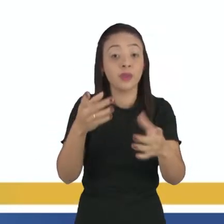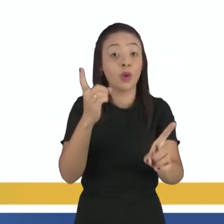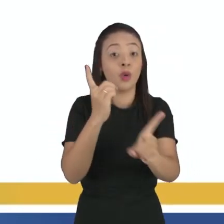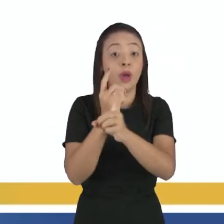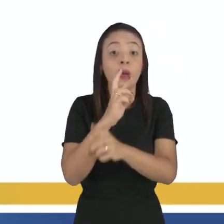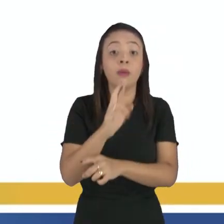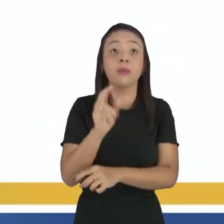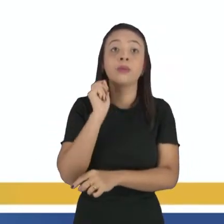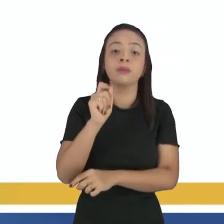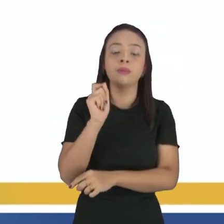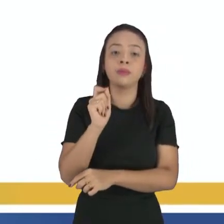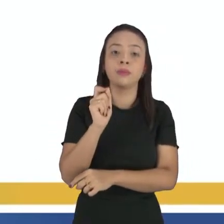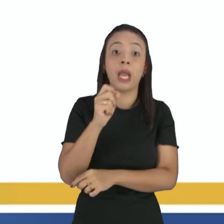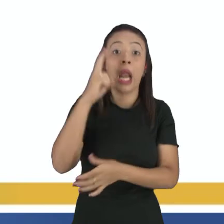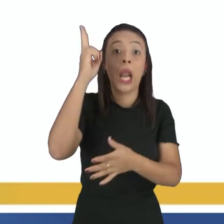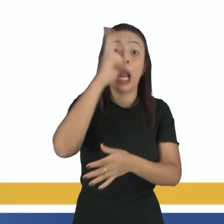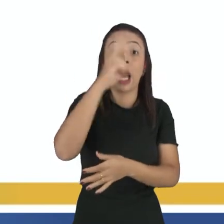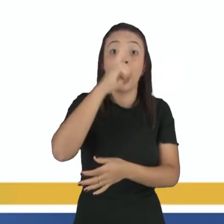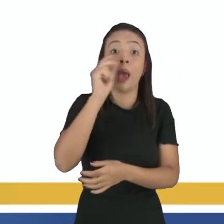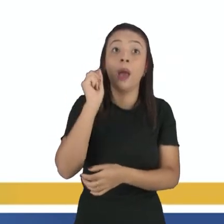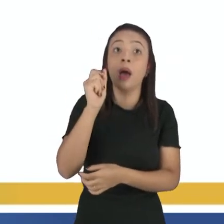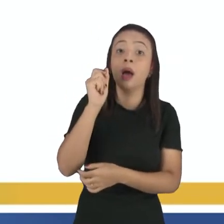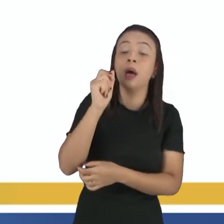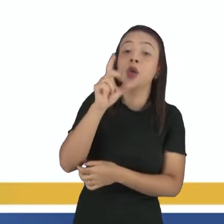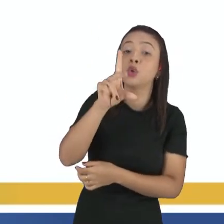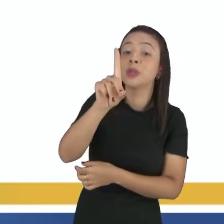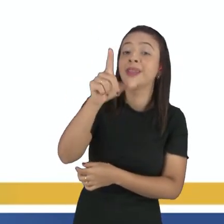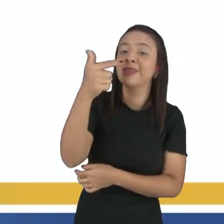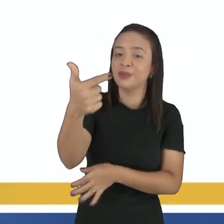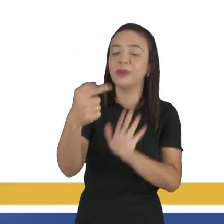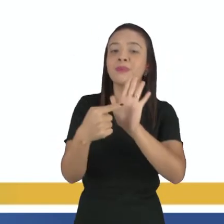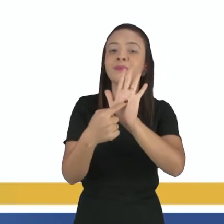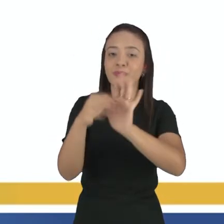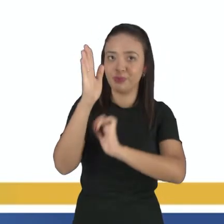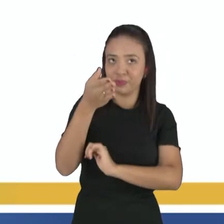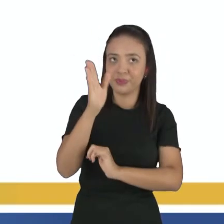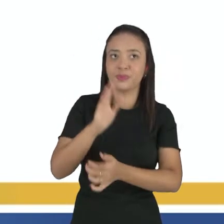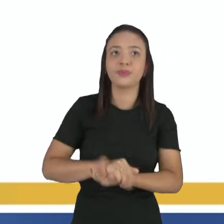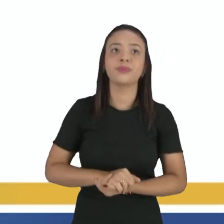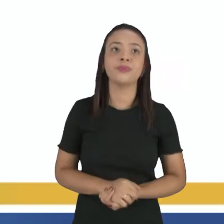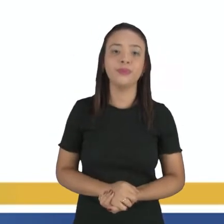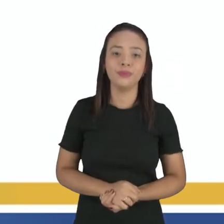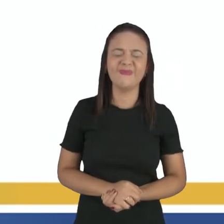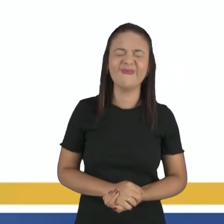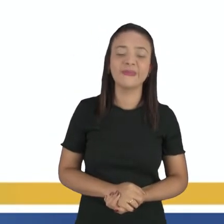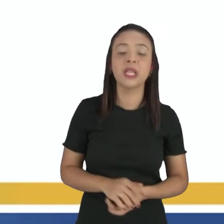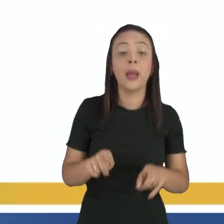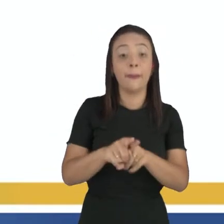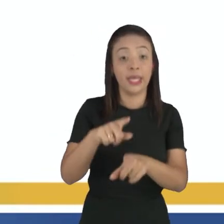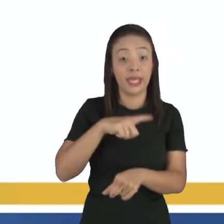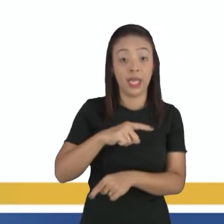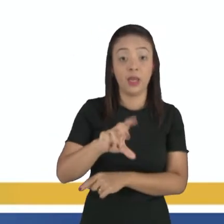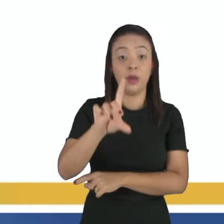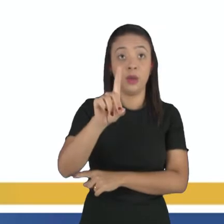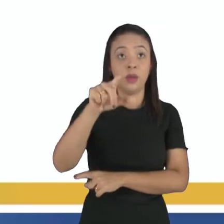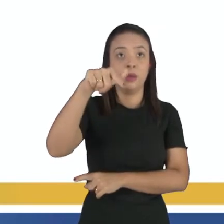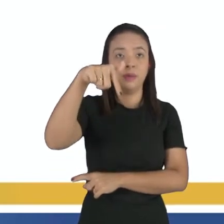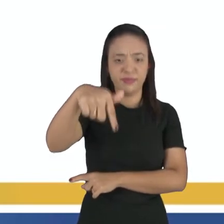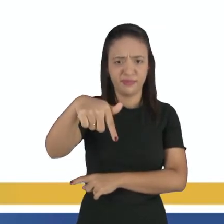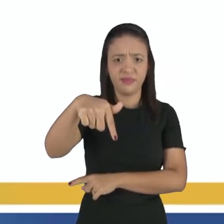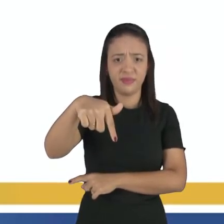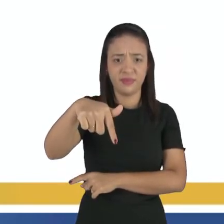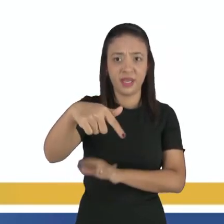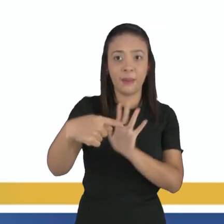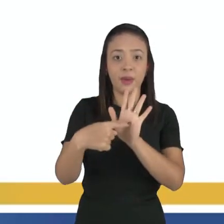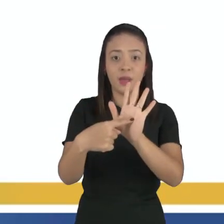dessa questão baseando-se no descritor 2 que eu apresentei a vocês certo assim nós temos o descritores